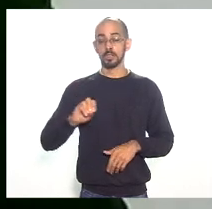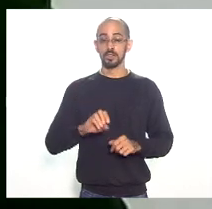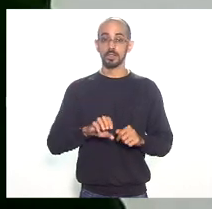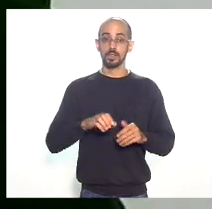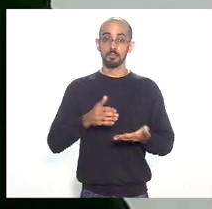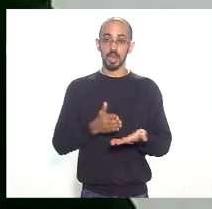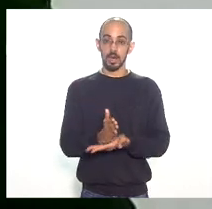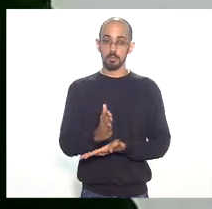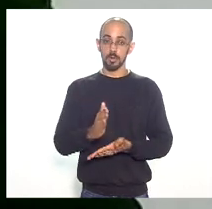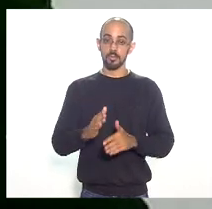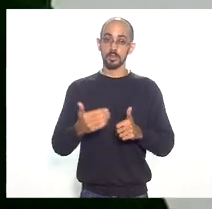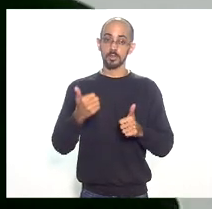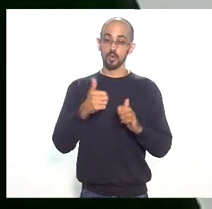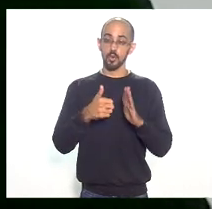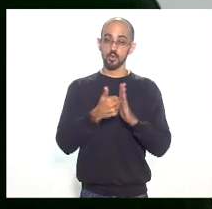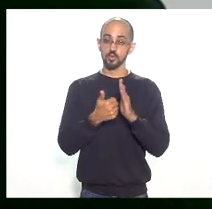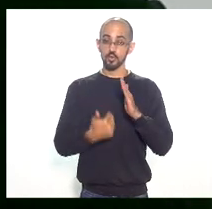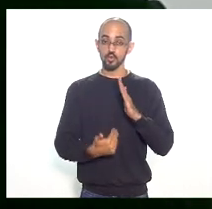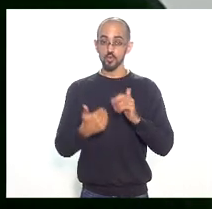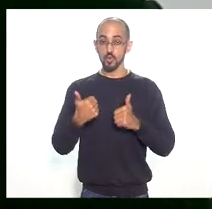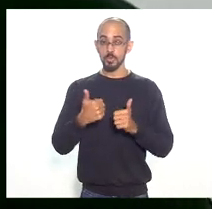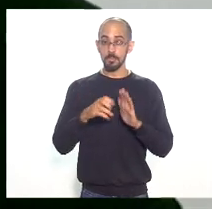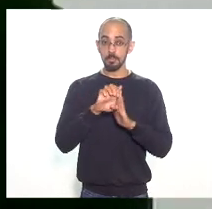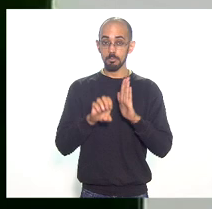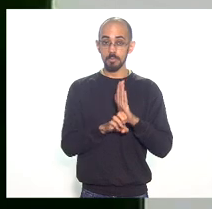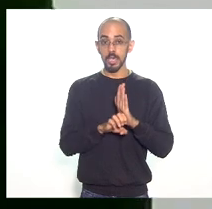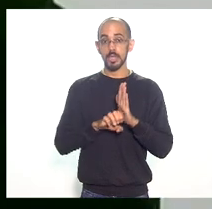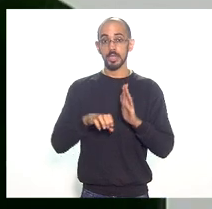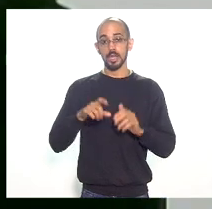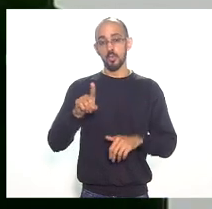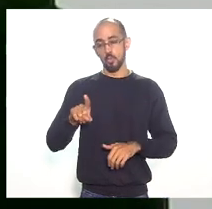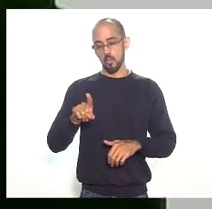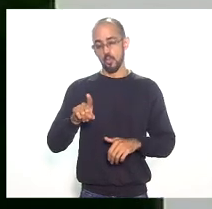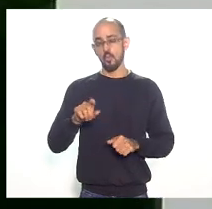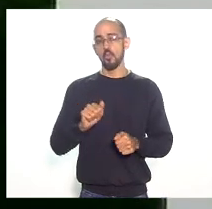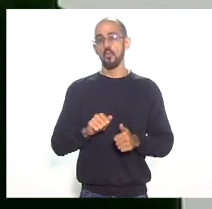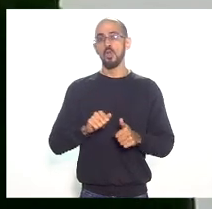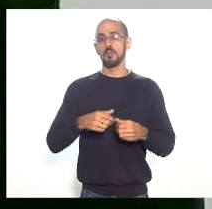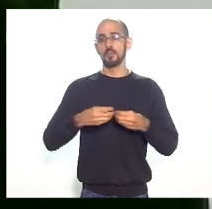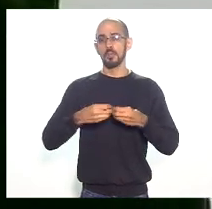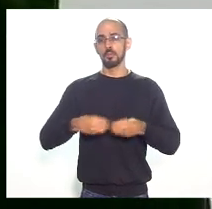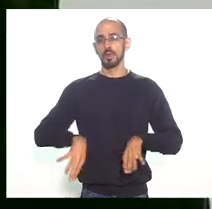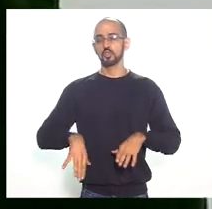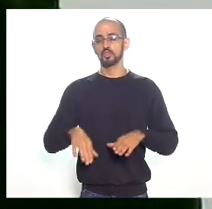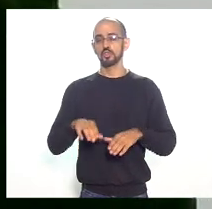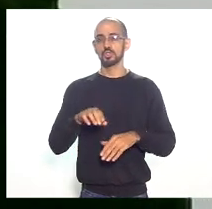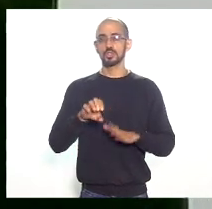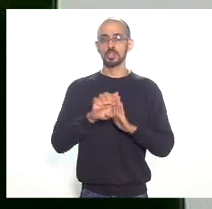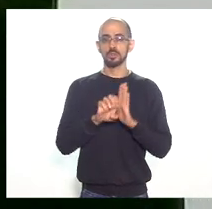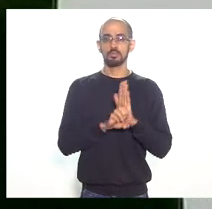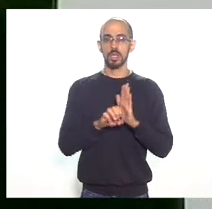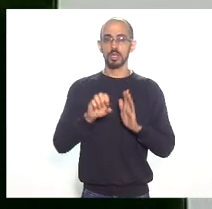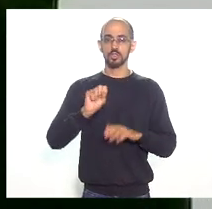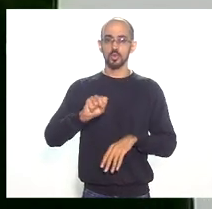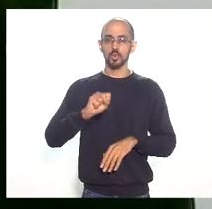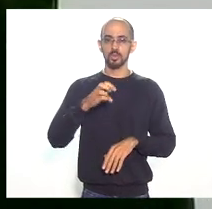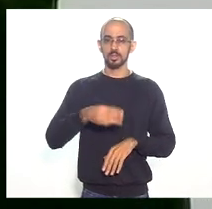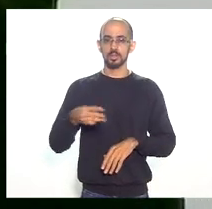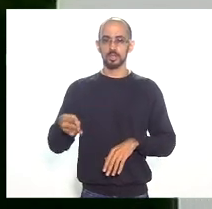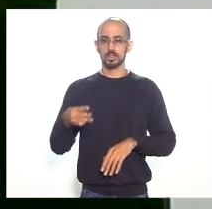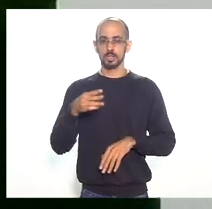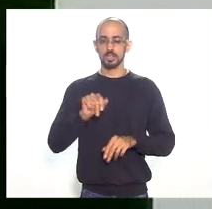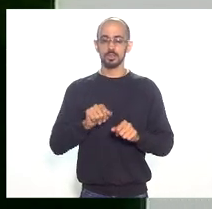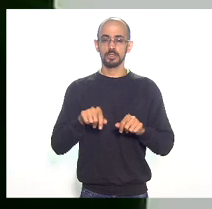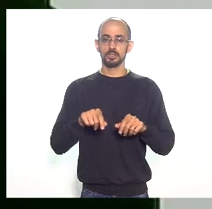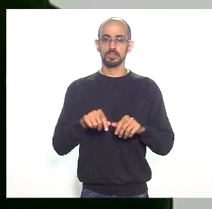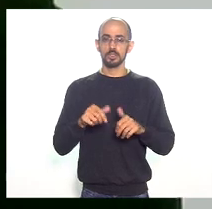aprovação com subemenda da emenda 1. Pela prejudicabilidade das emendas 8 e 33. Pela aprovação